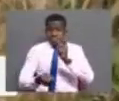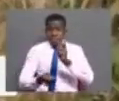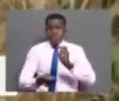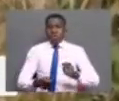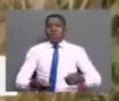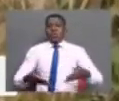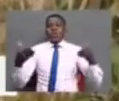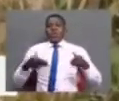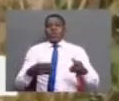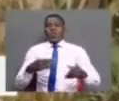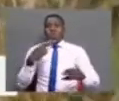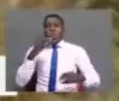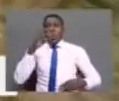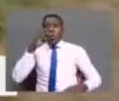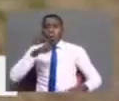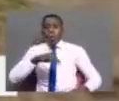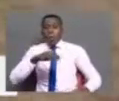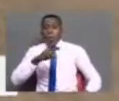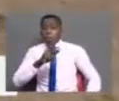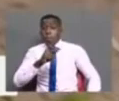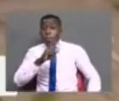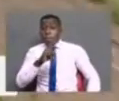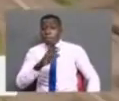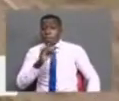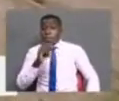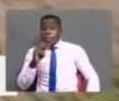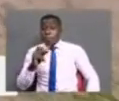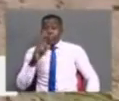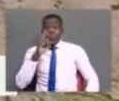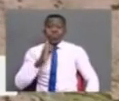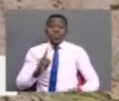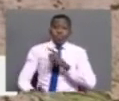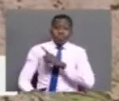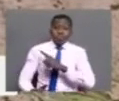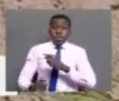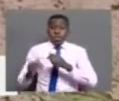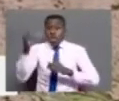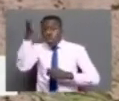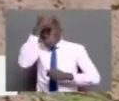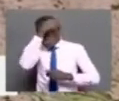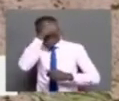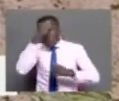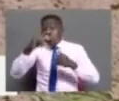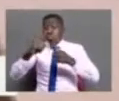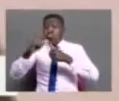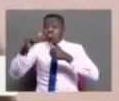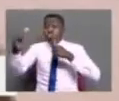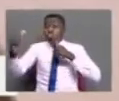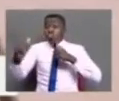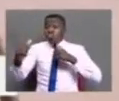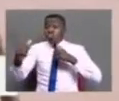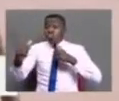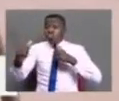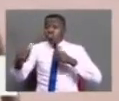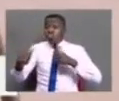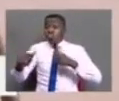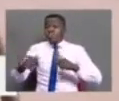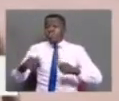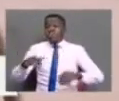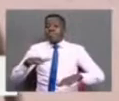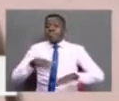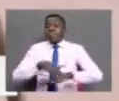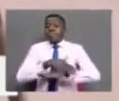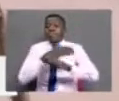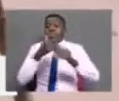queremos conhecer a pequena Maria escondida numa localidade distante estamos